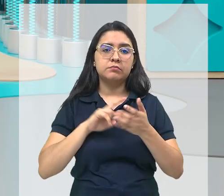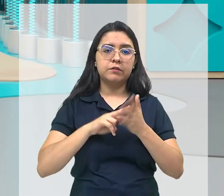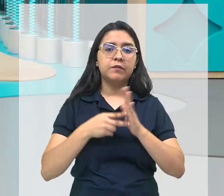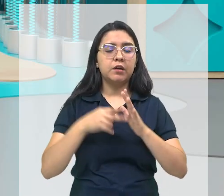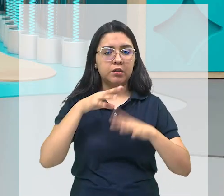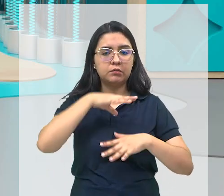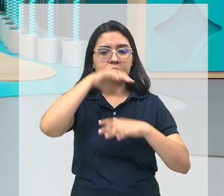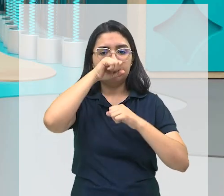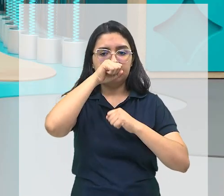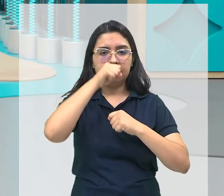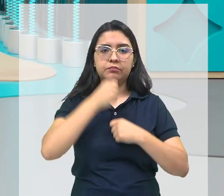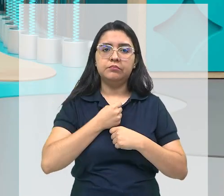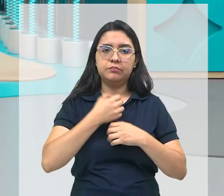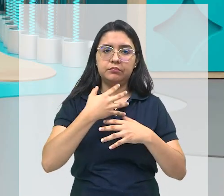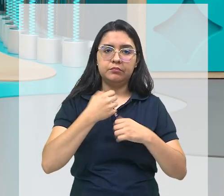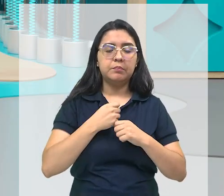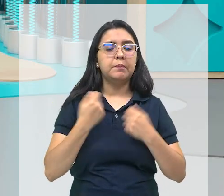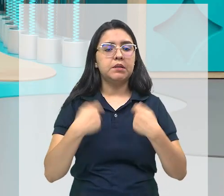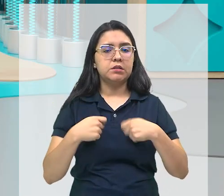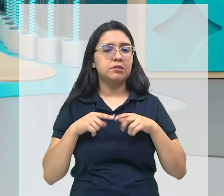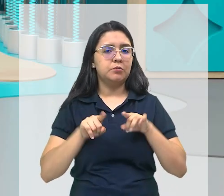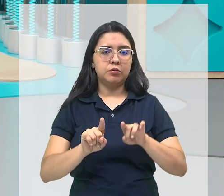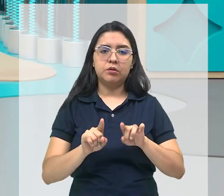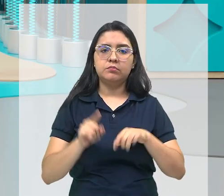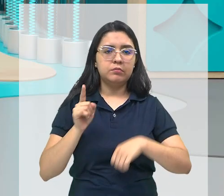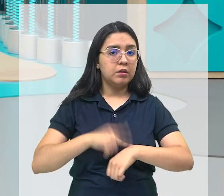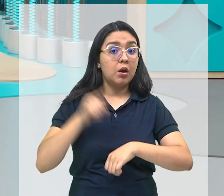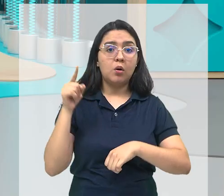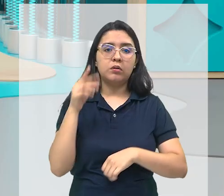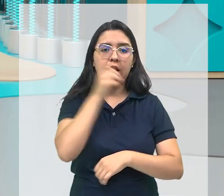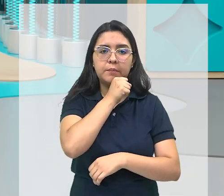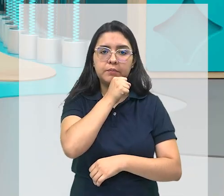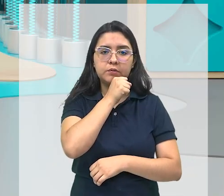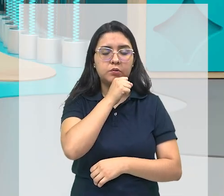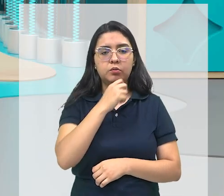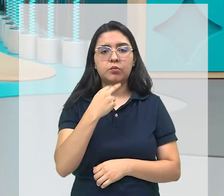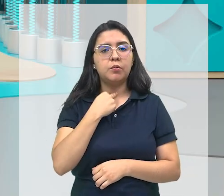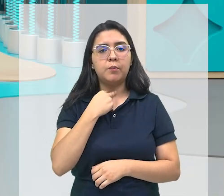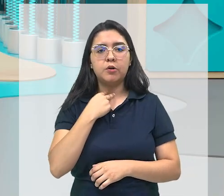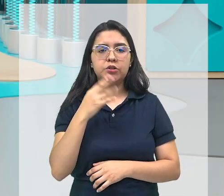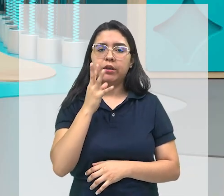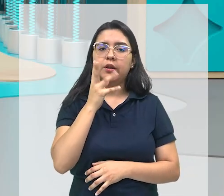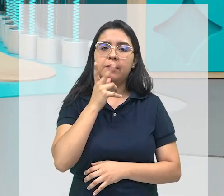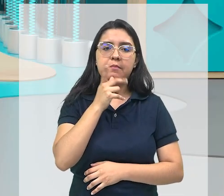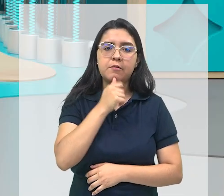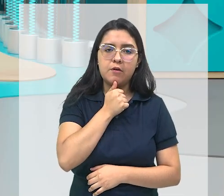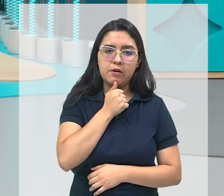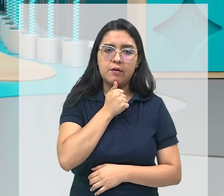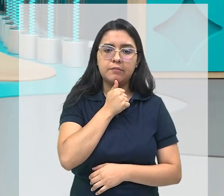respiração. Então tudo isso tem que ser feito ao mesmo tempo. Você também não pode demorar muito